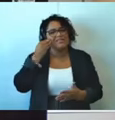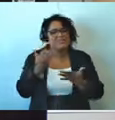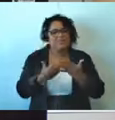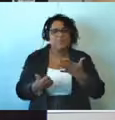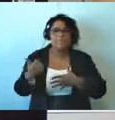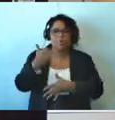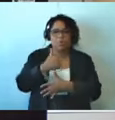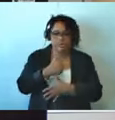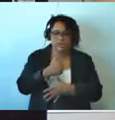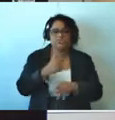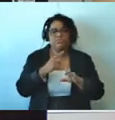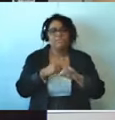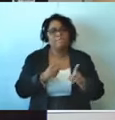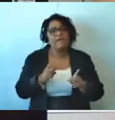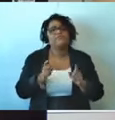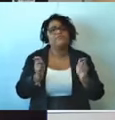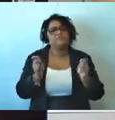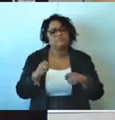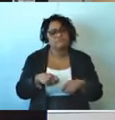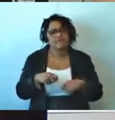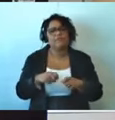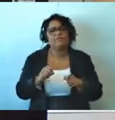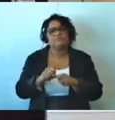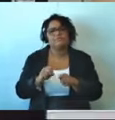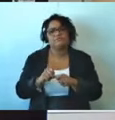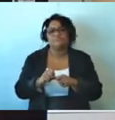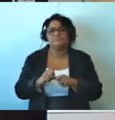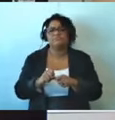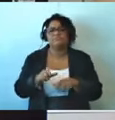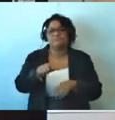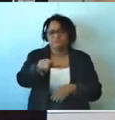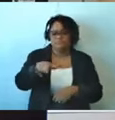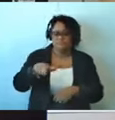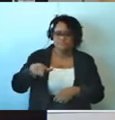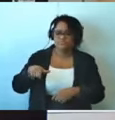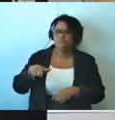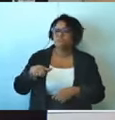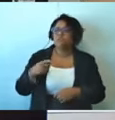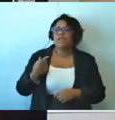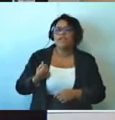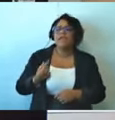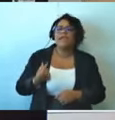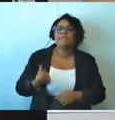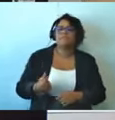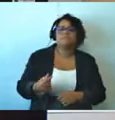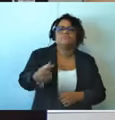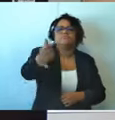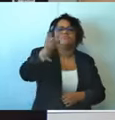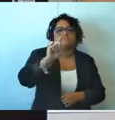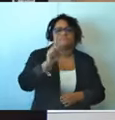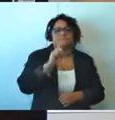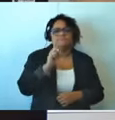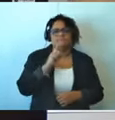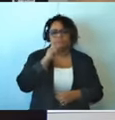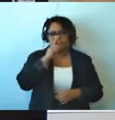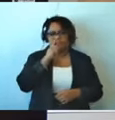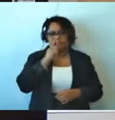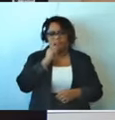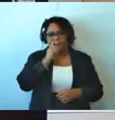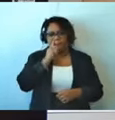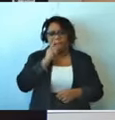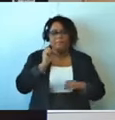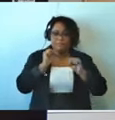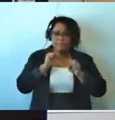é possível de ter uma motofaixa, por exemplo, que não é contínua em toda a via. Ela pode ser, de